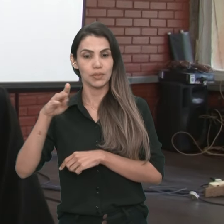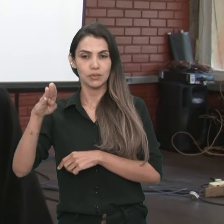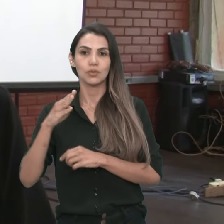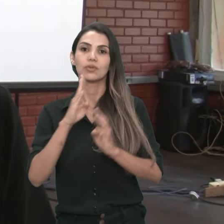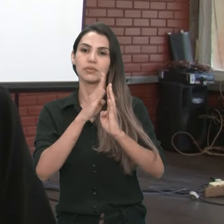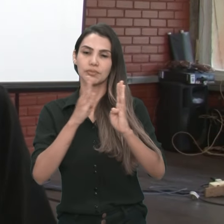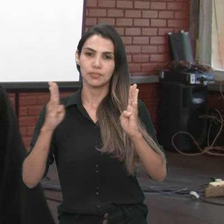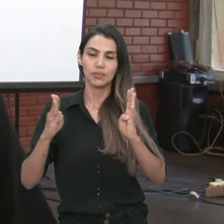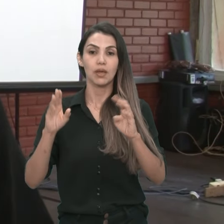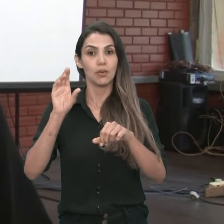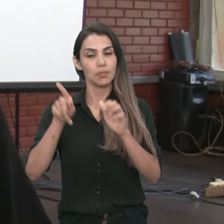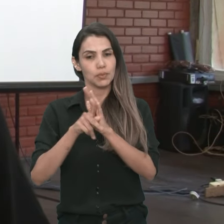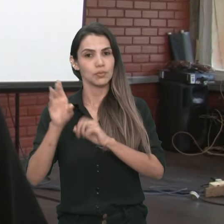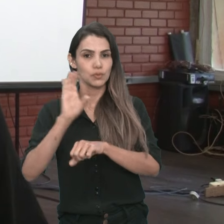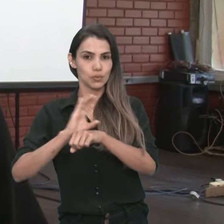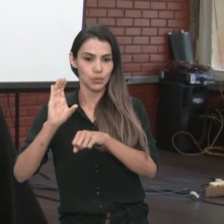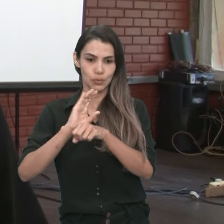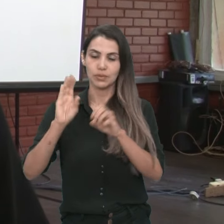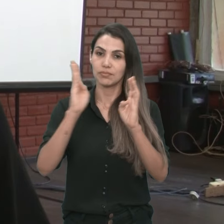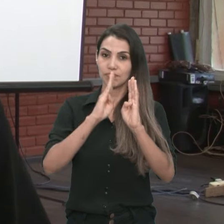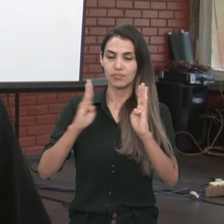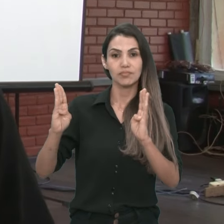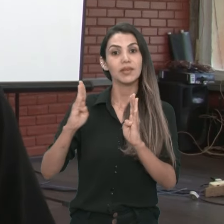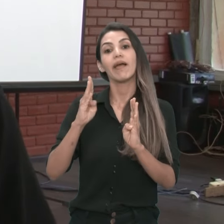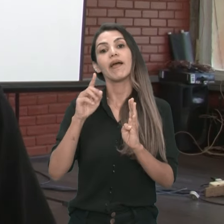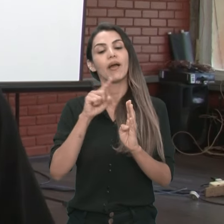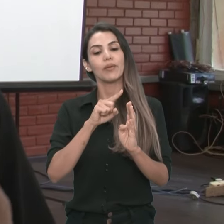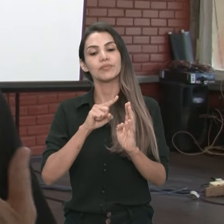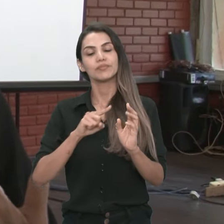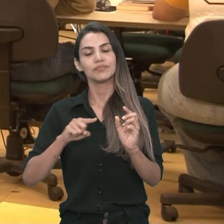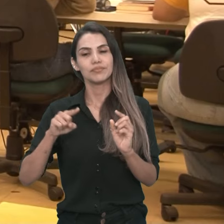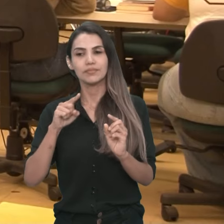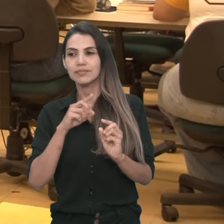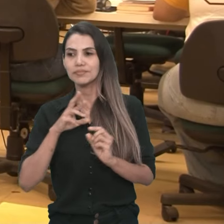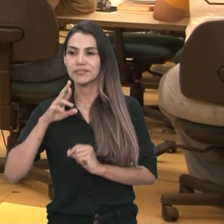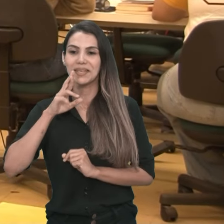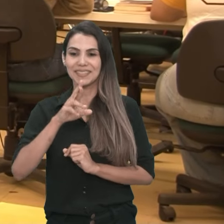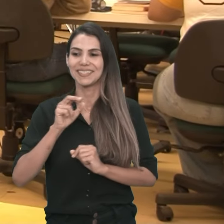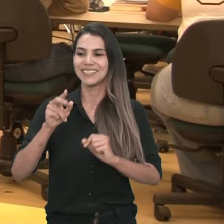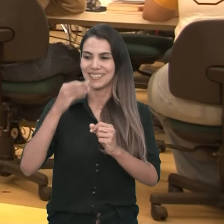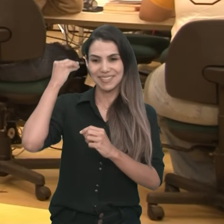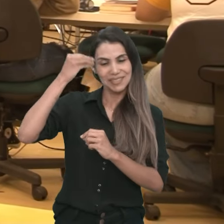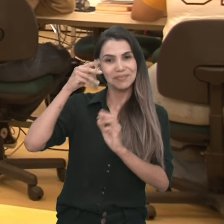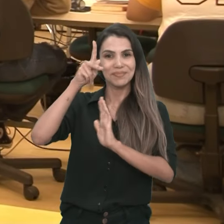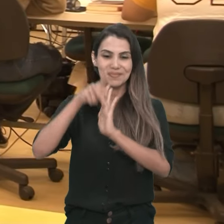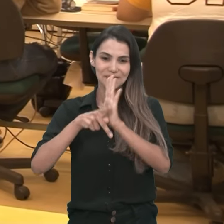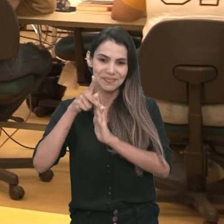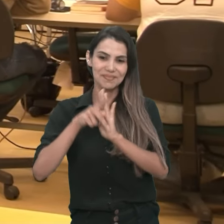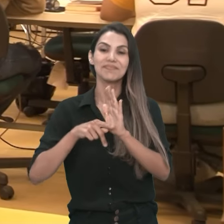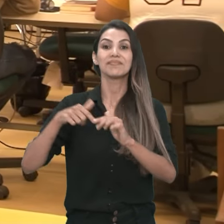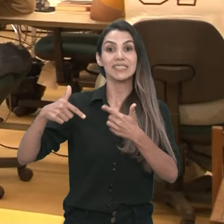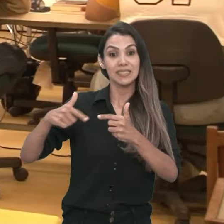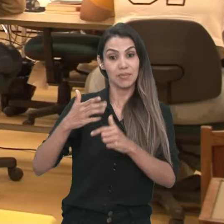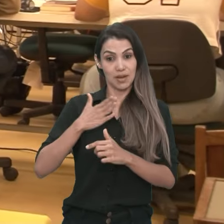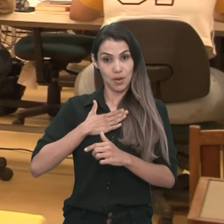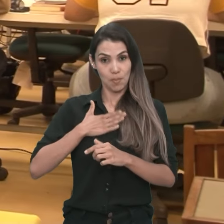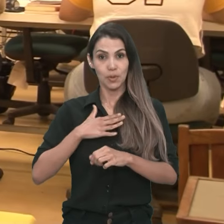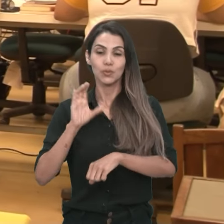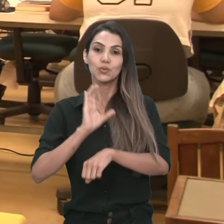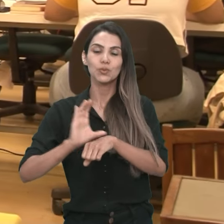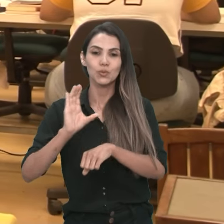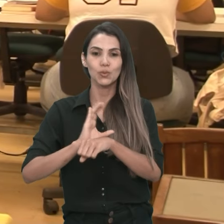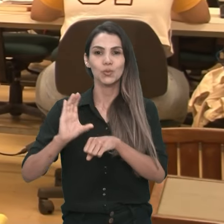de biblioteconomia resultado da experiência de trabalho meu como eh professora do curso de